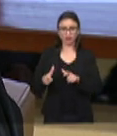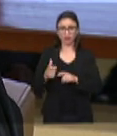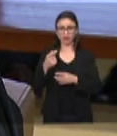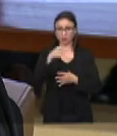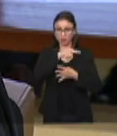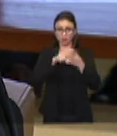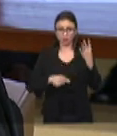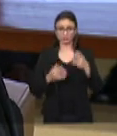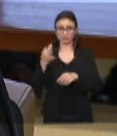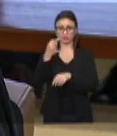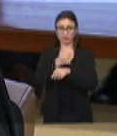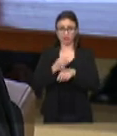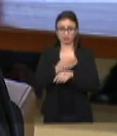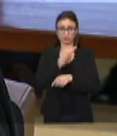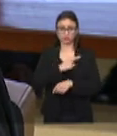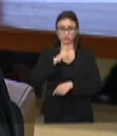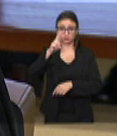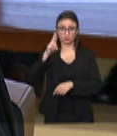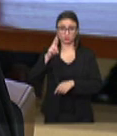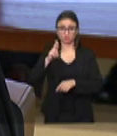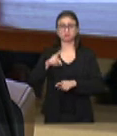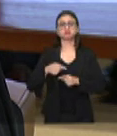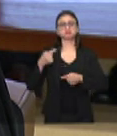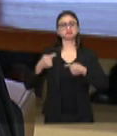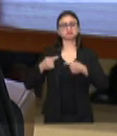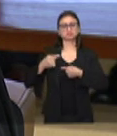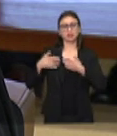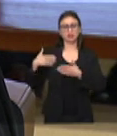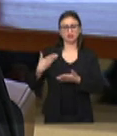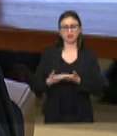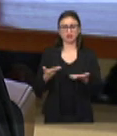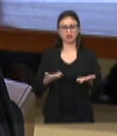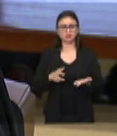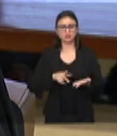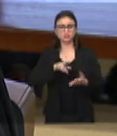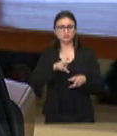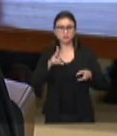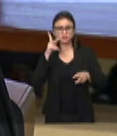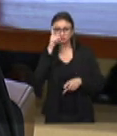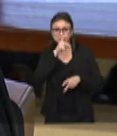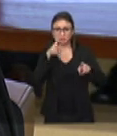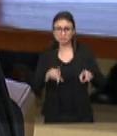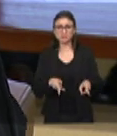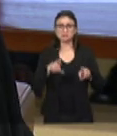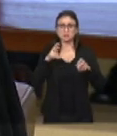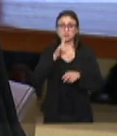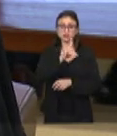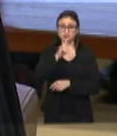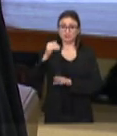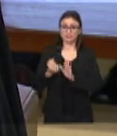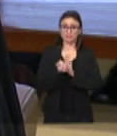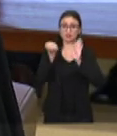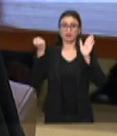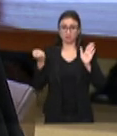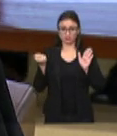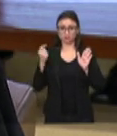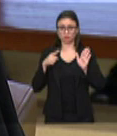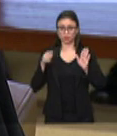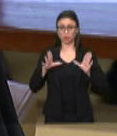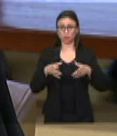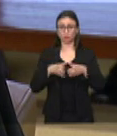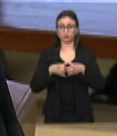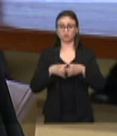feriados religiosos. No que se argumentou até aqui, não é difícil perceber que as datas marcantes para as comunidades